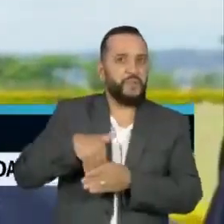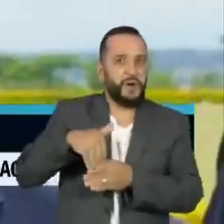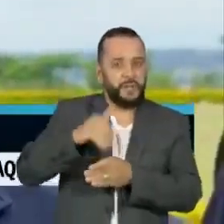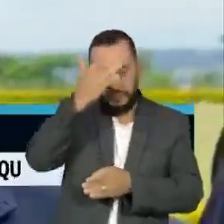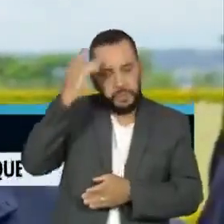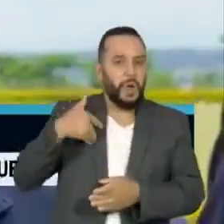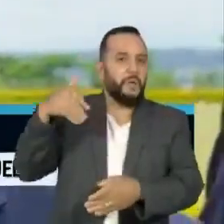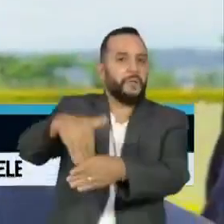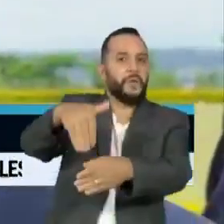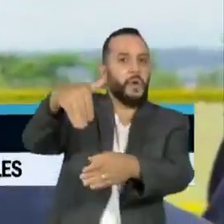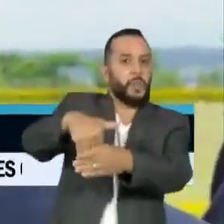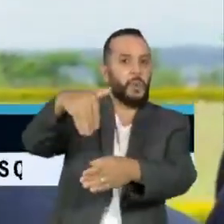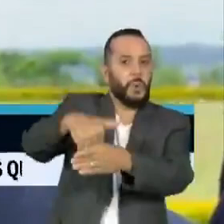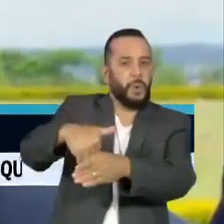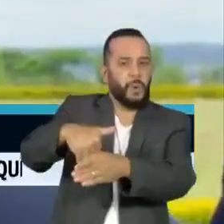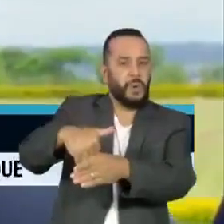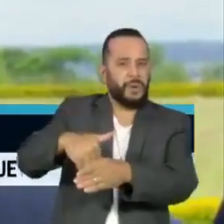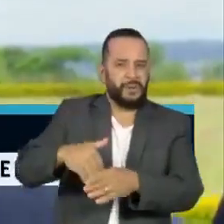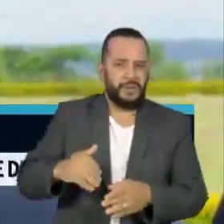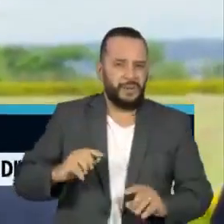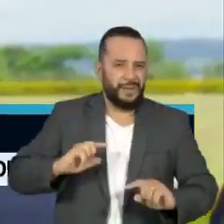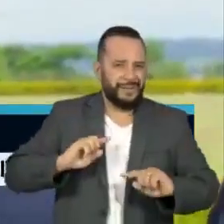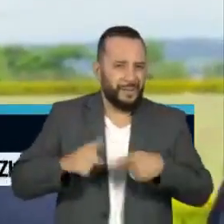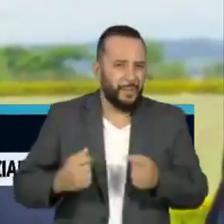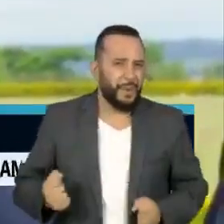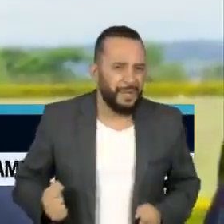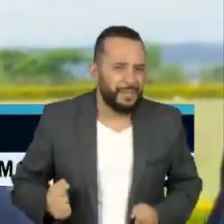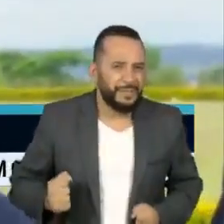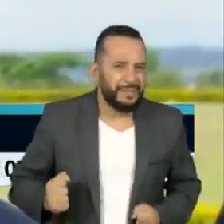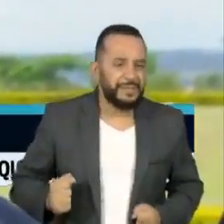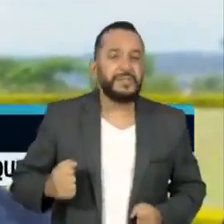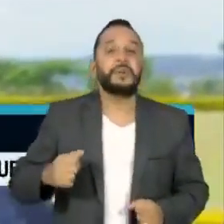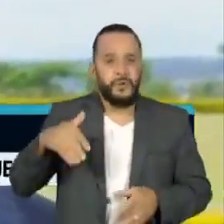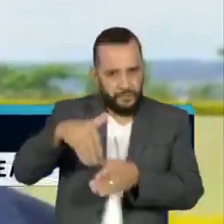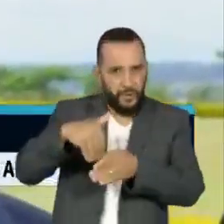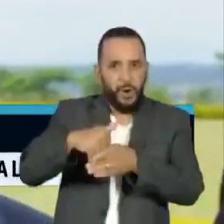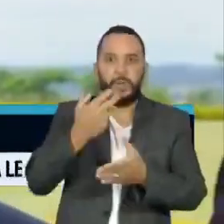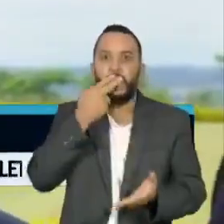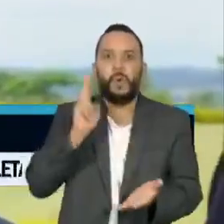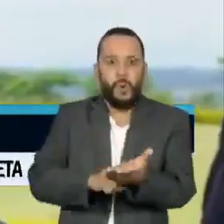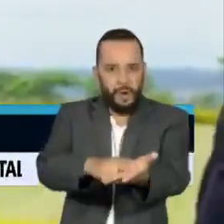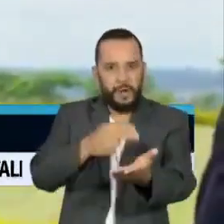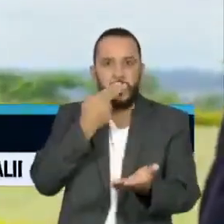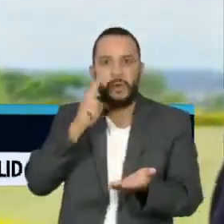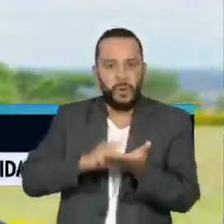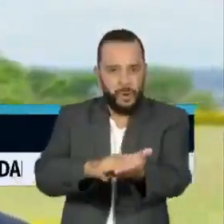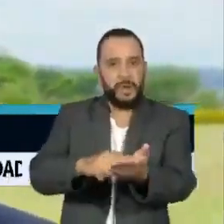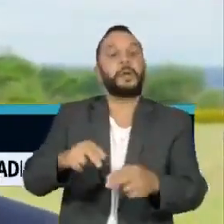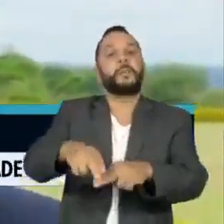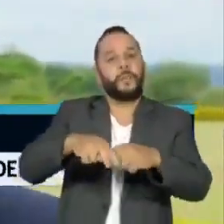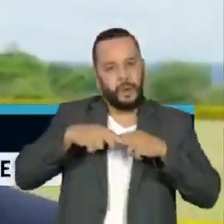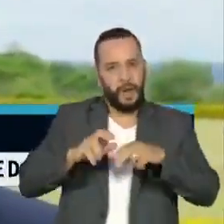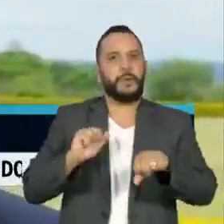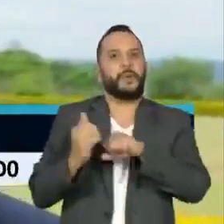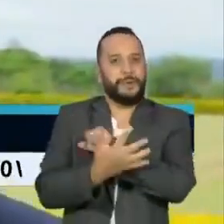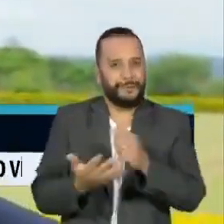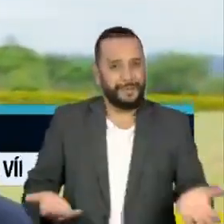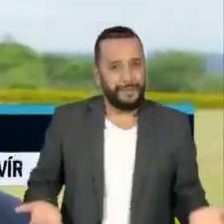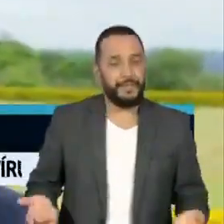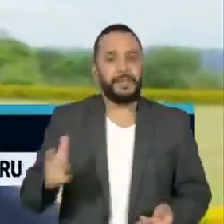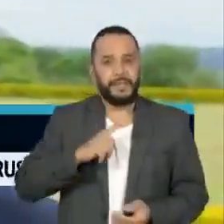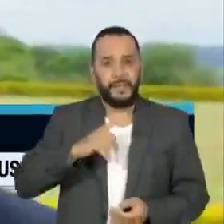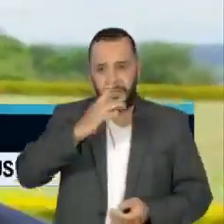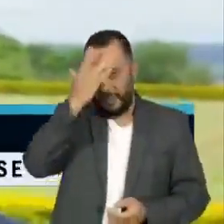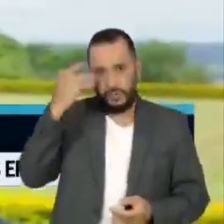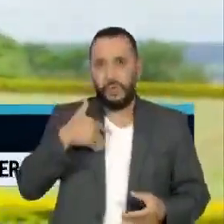votou e potencializaram o voto pelos Correios por causa da tal da pandemia. E houve gente lá que